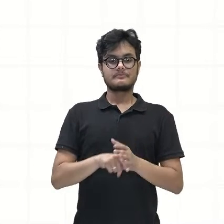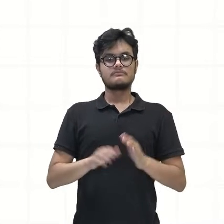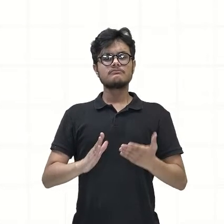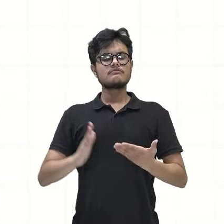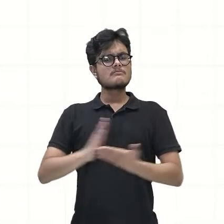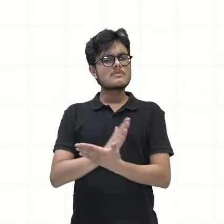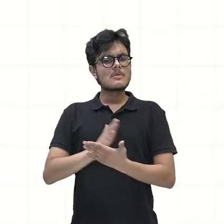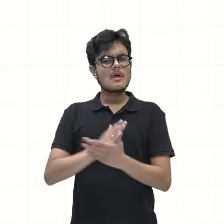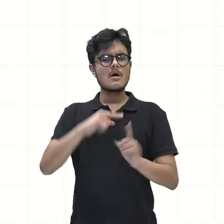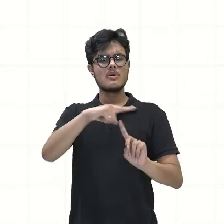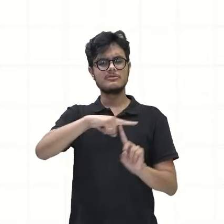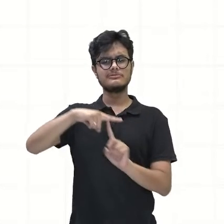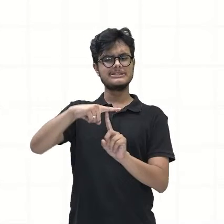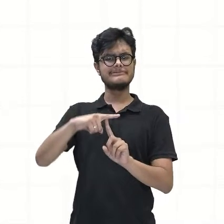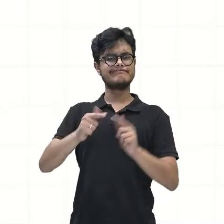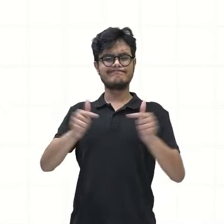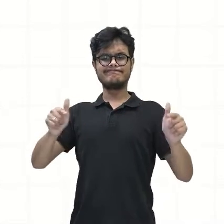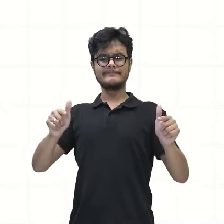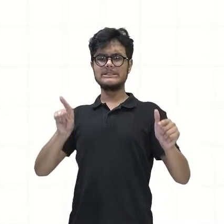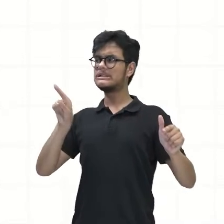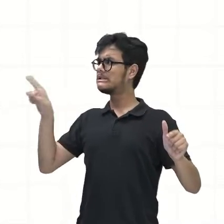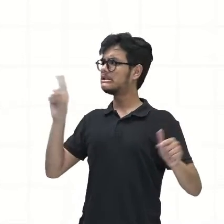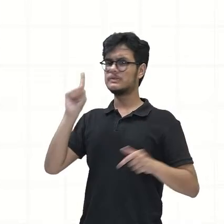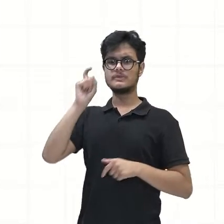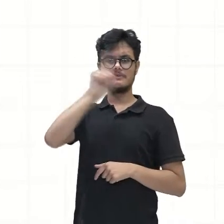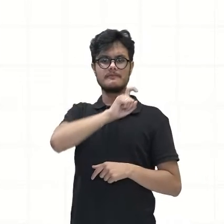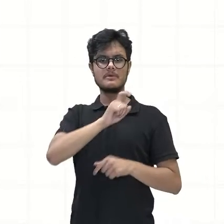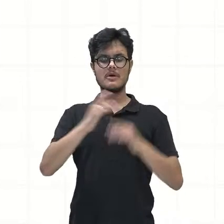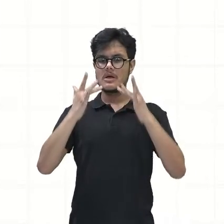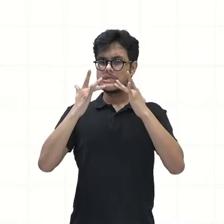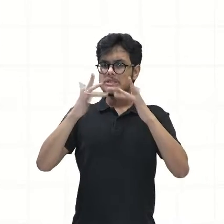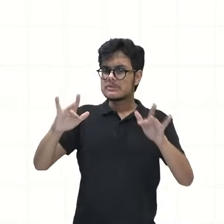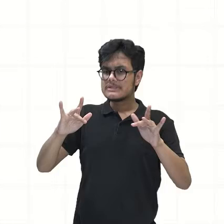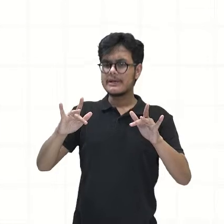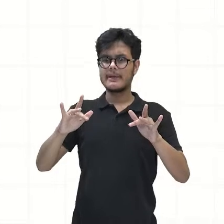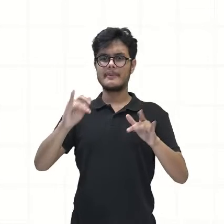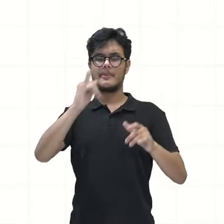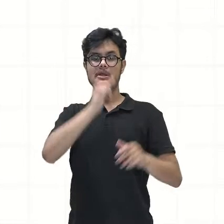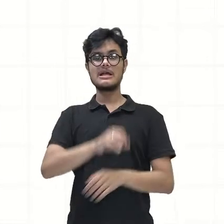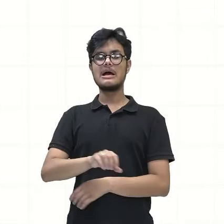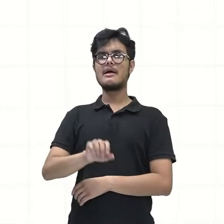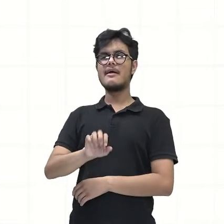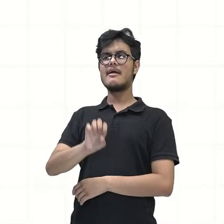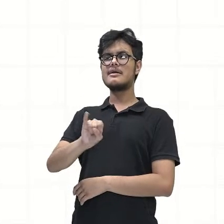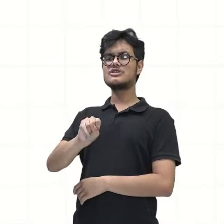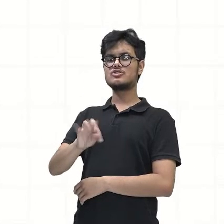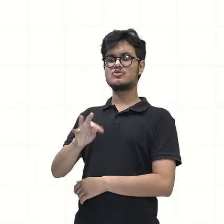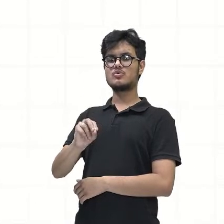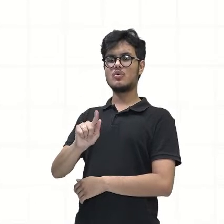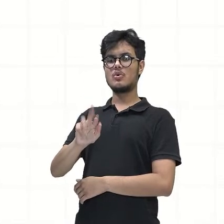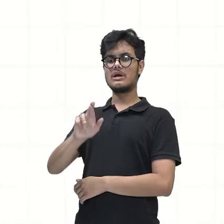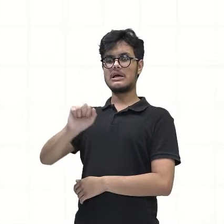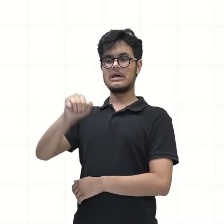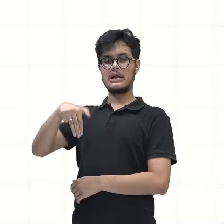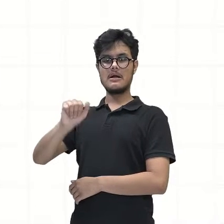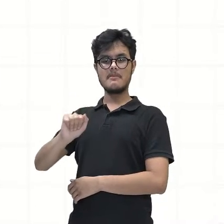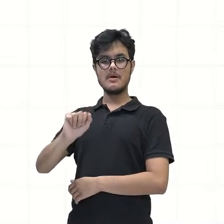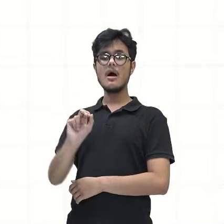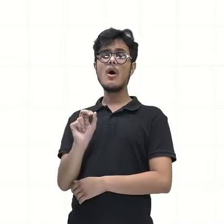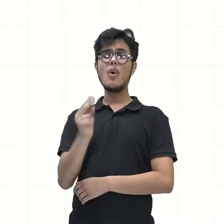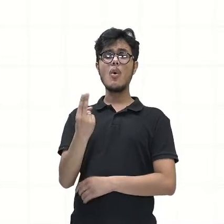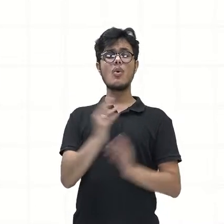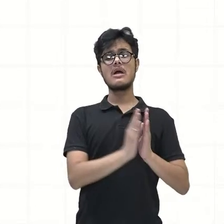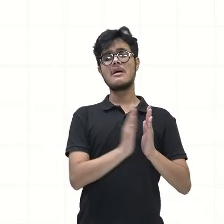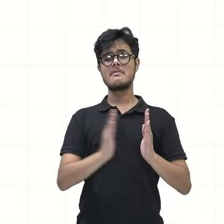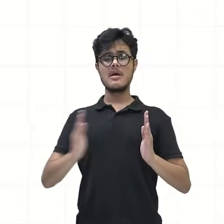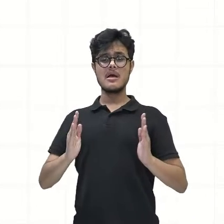do gráfico também não me ajuda. Porque eu não sei se esse gráfico é um histograma ou um gráfico de colunas. Porque